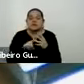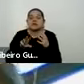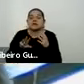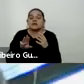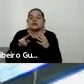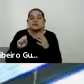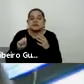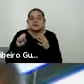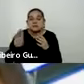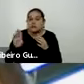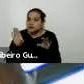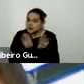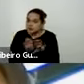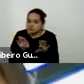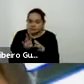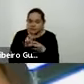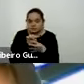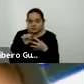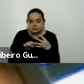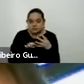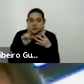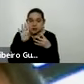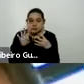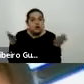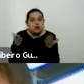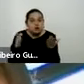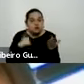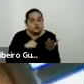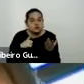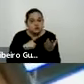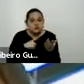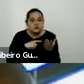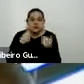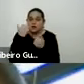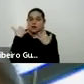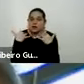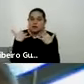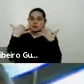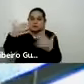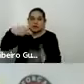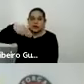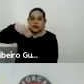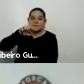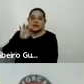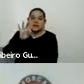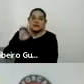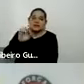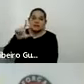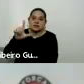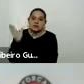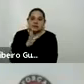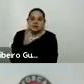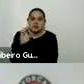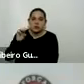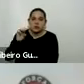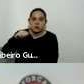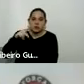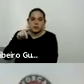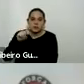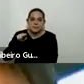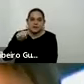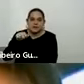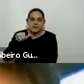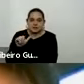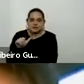mesma coisa. E hoje temos uma assembleia na Metal Company, na Fazenda Rio Grande, com proposta também. Que horas que é a assembleia? Assembleia às